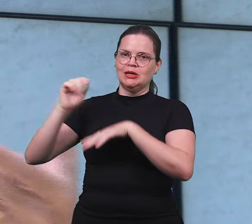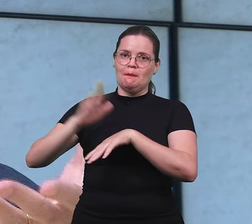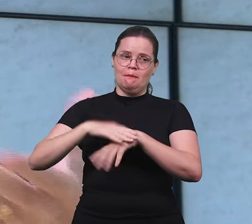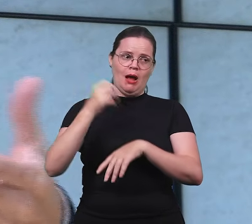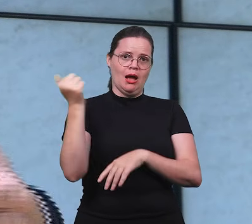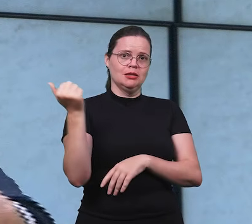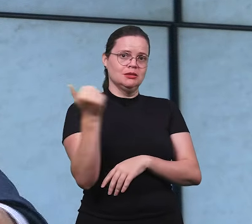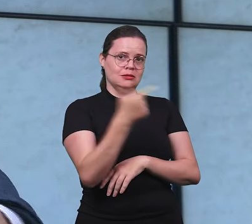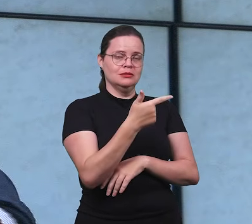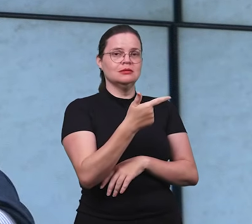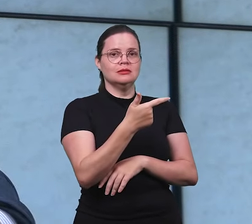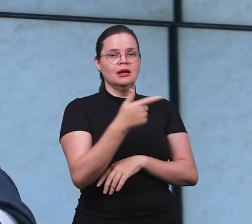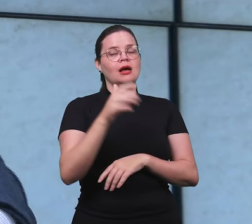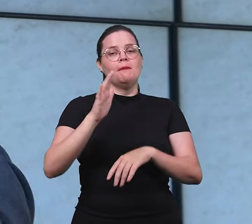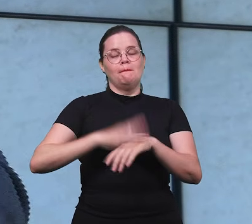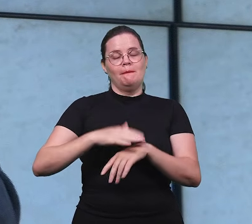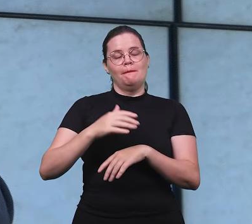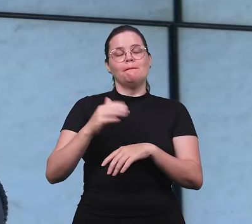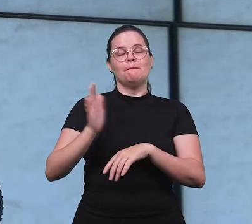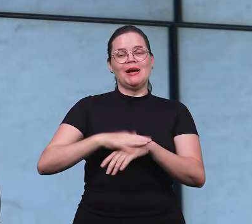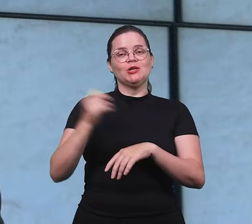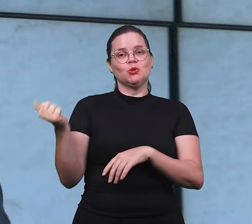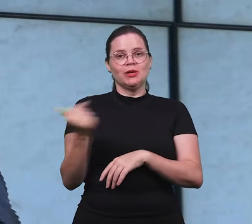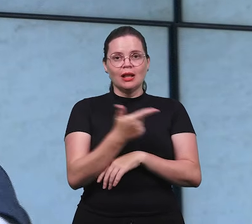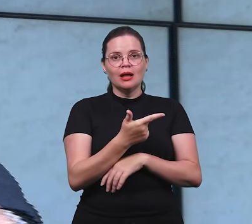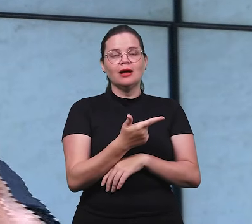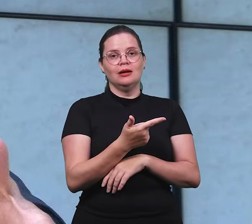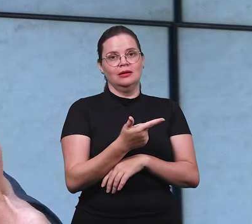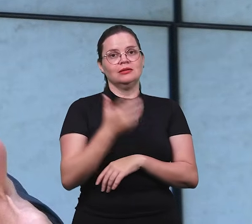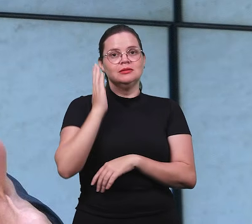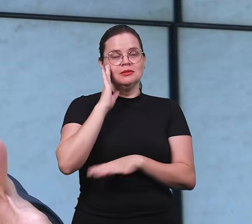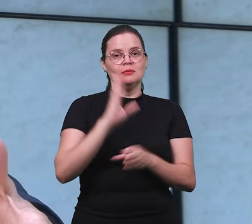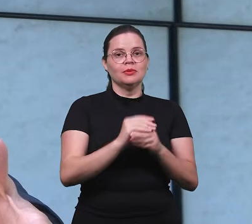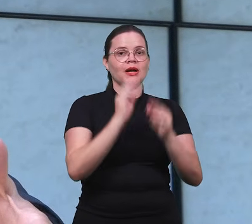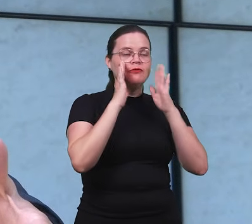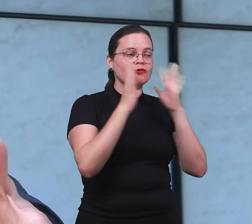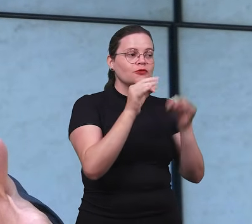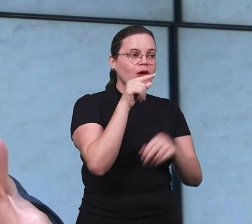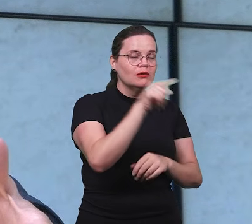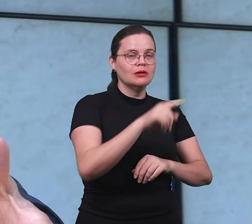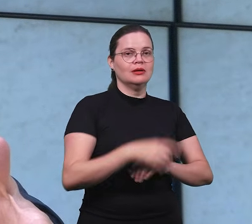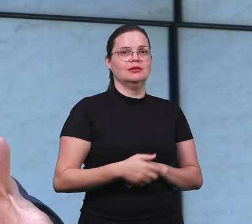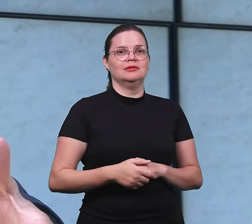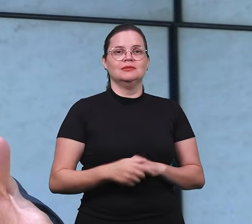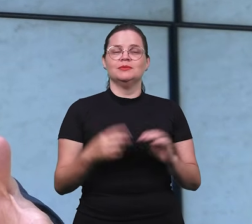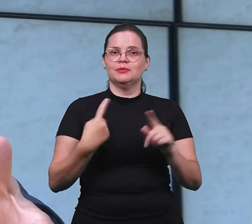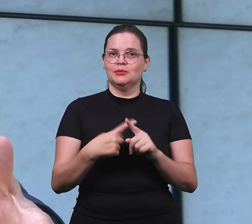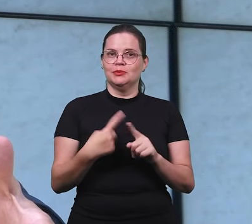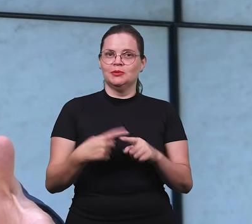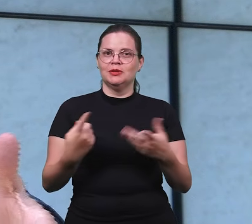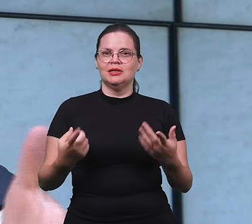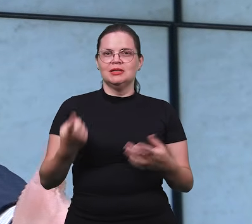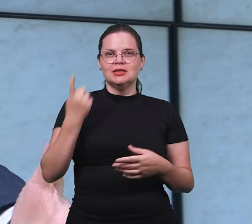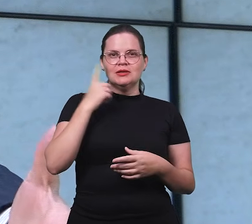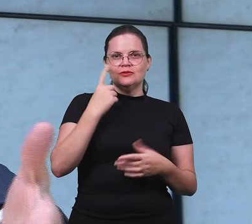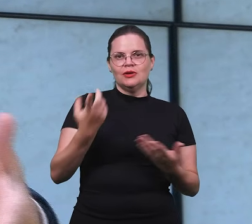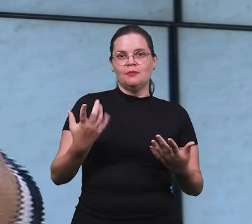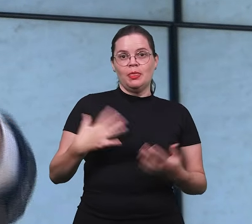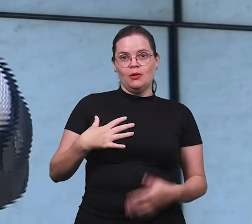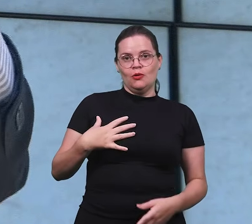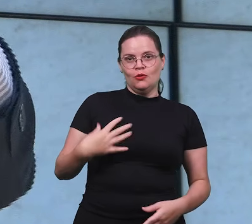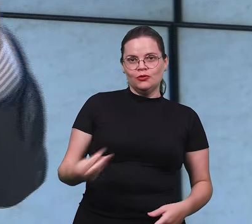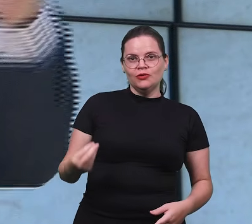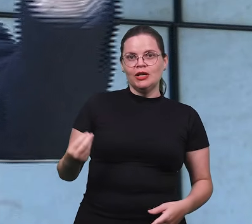um carinho especial. Então, por quê? Porque toda a atenção era dada em maior evidência a ela. As pessoas, o filho via desde